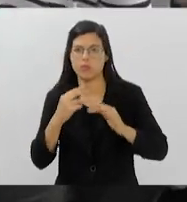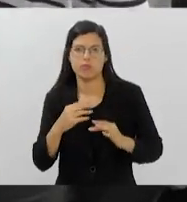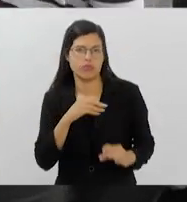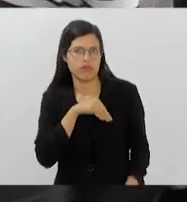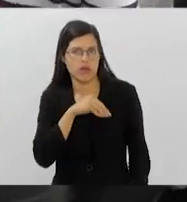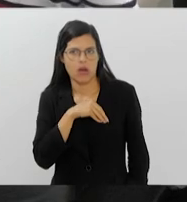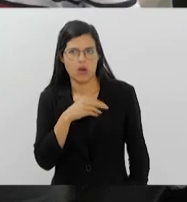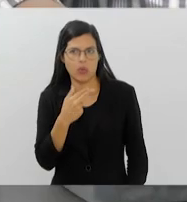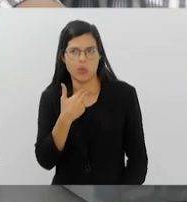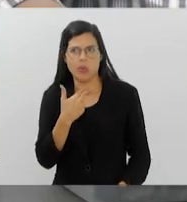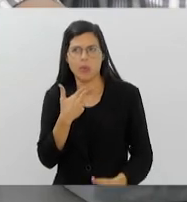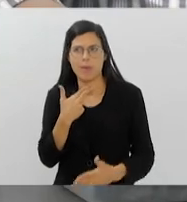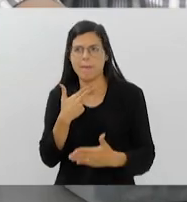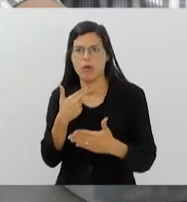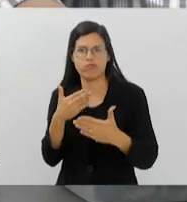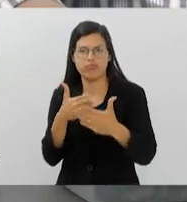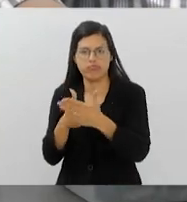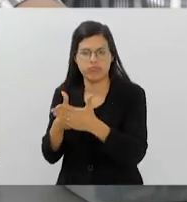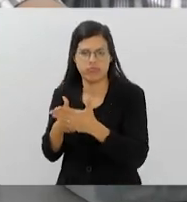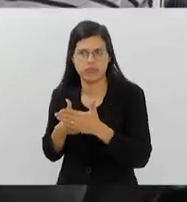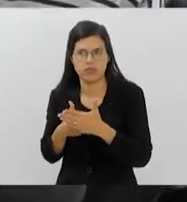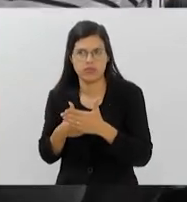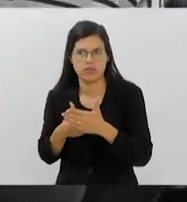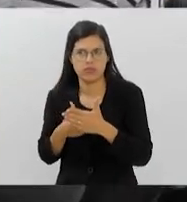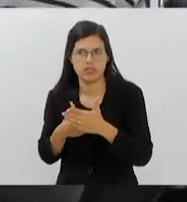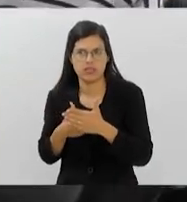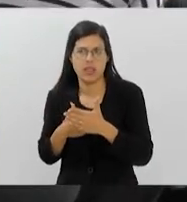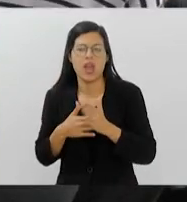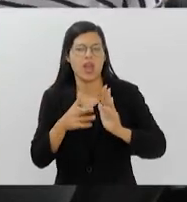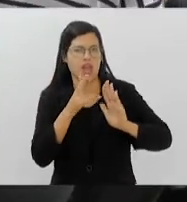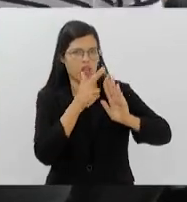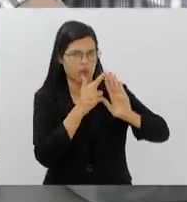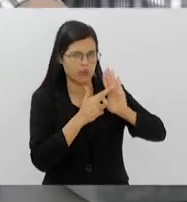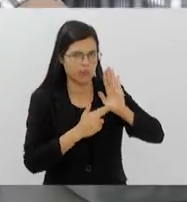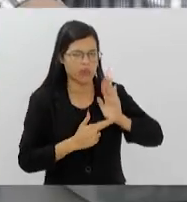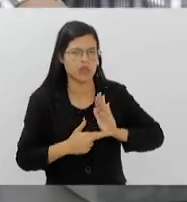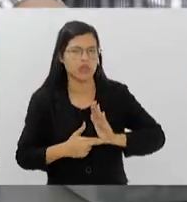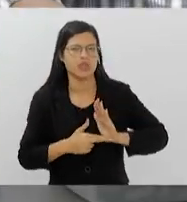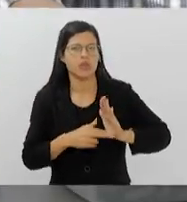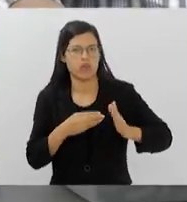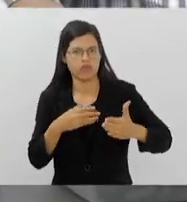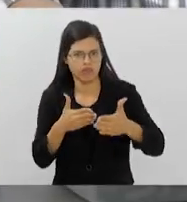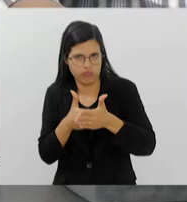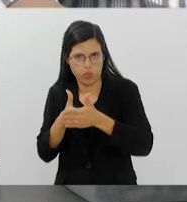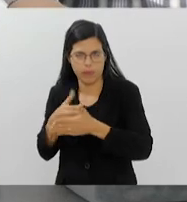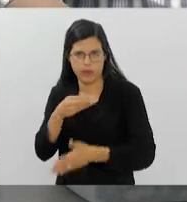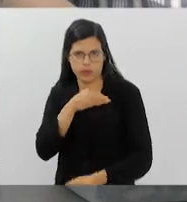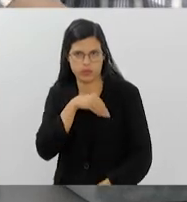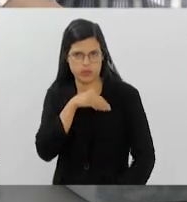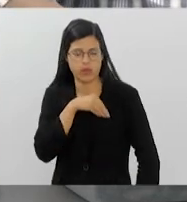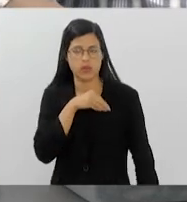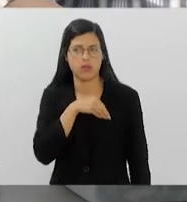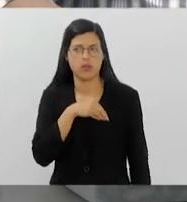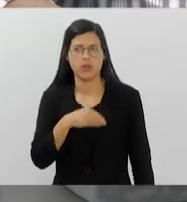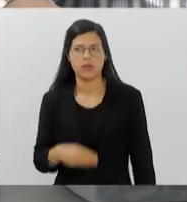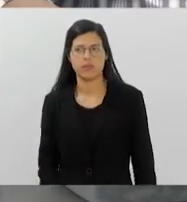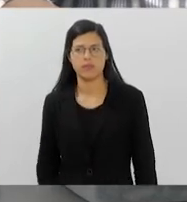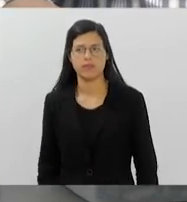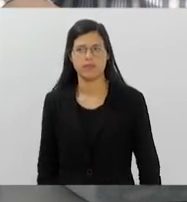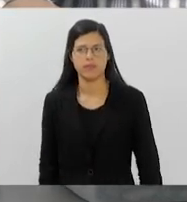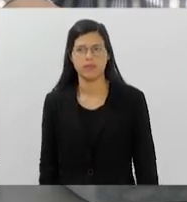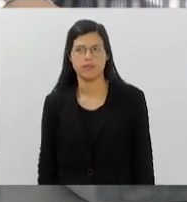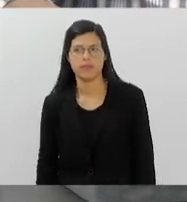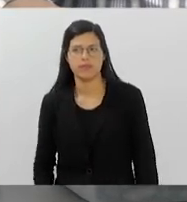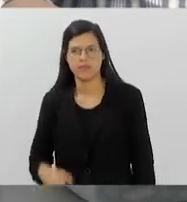ministro... As famosas as regulamentações do teto. Do teto. Então, pelo que me consta, bem que todo mundo consegue,